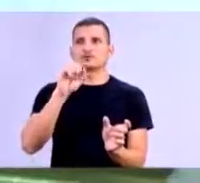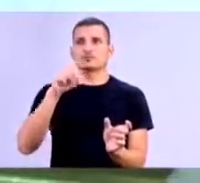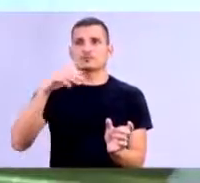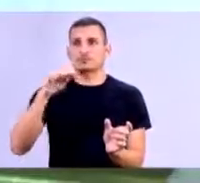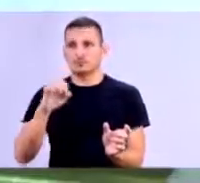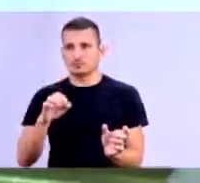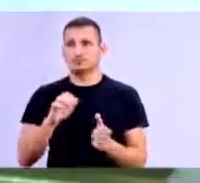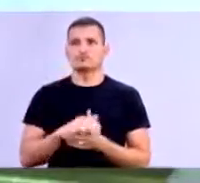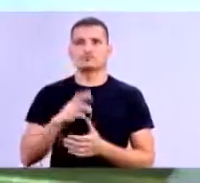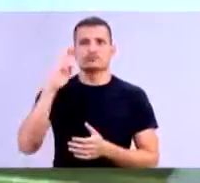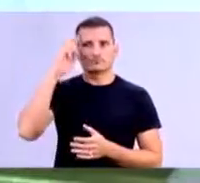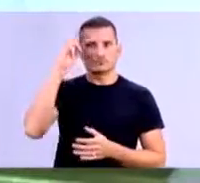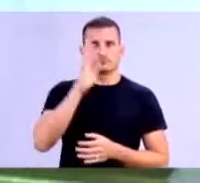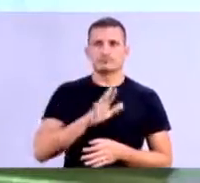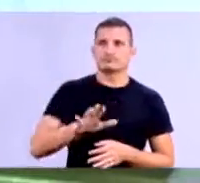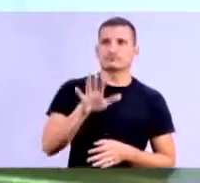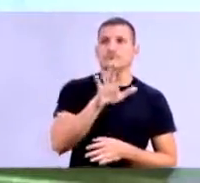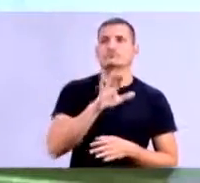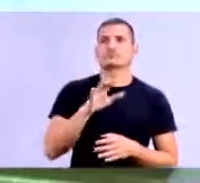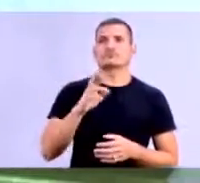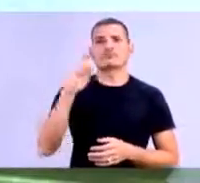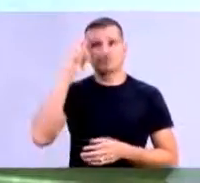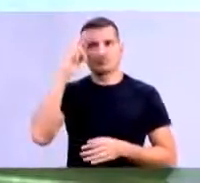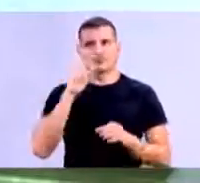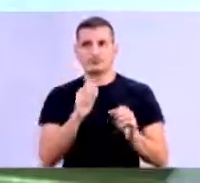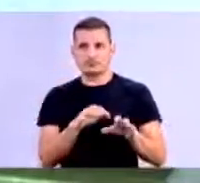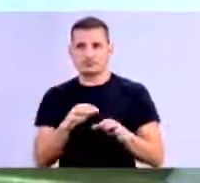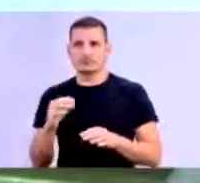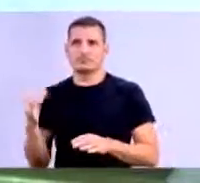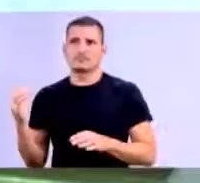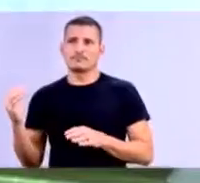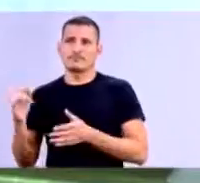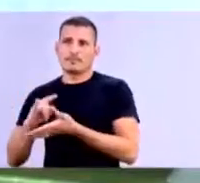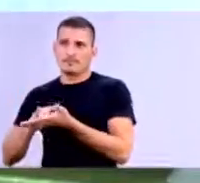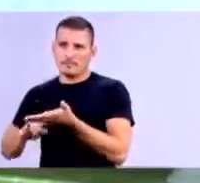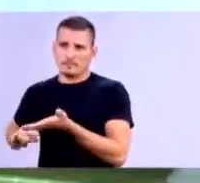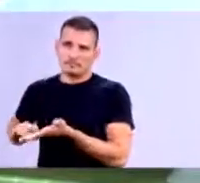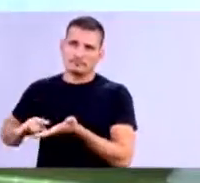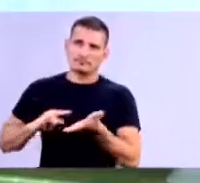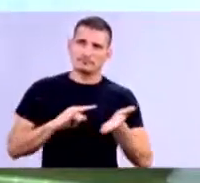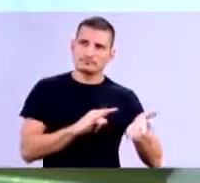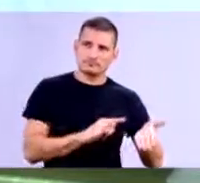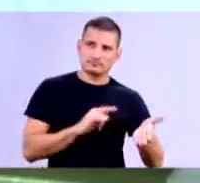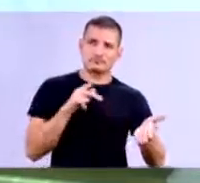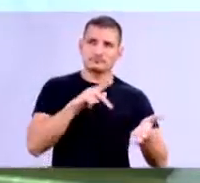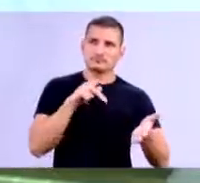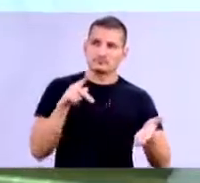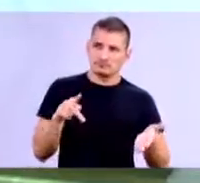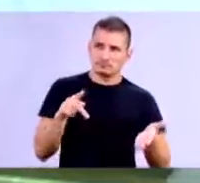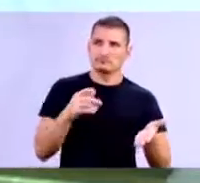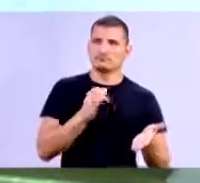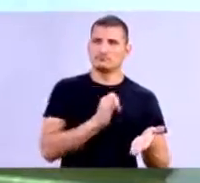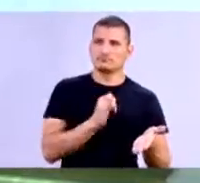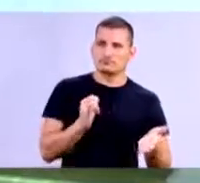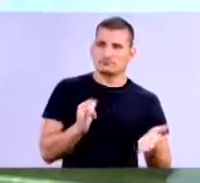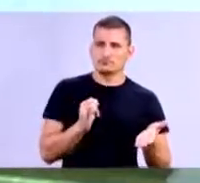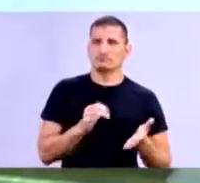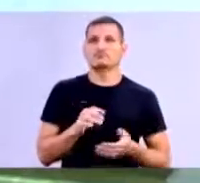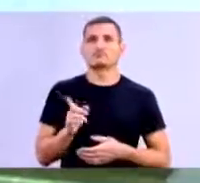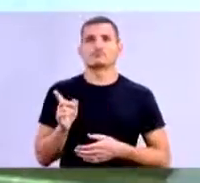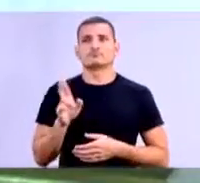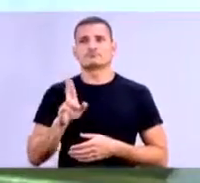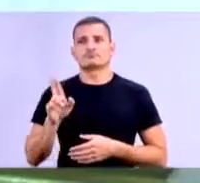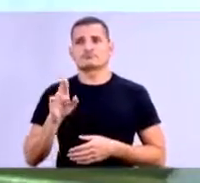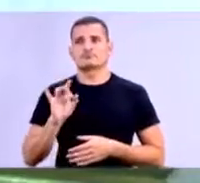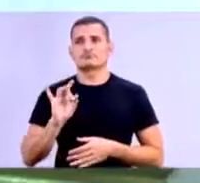for o diretor-geral, diretor de ensino, enviando um documento para o professor, para os tutores, basta